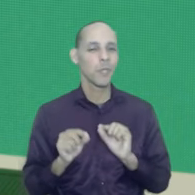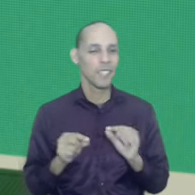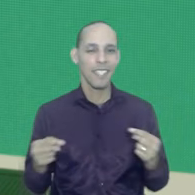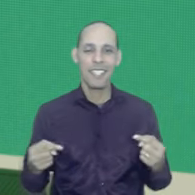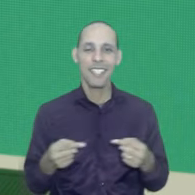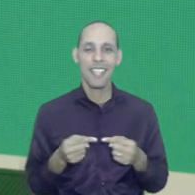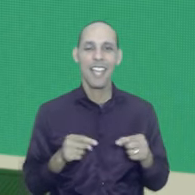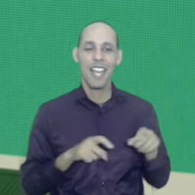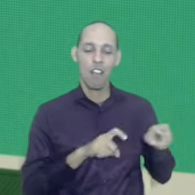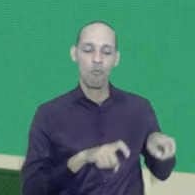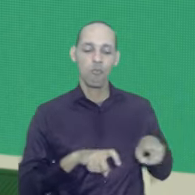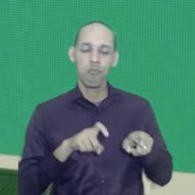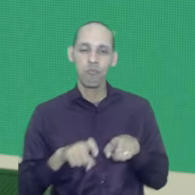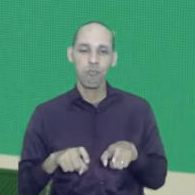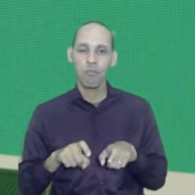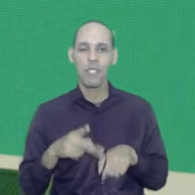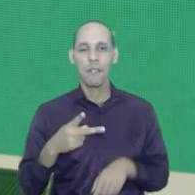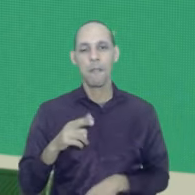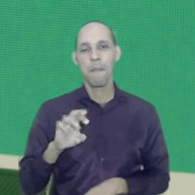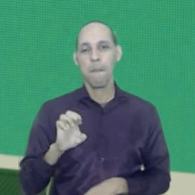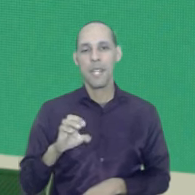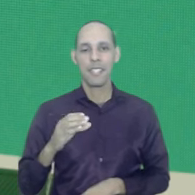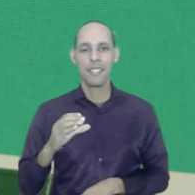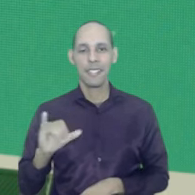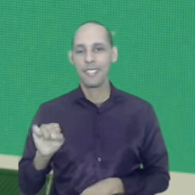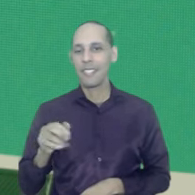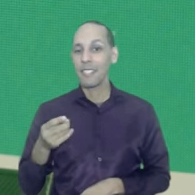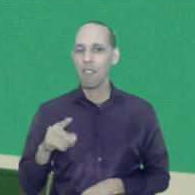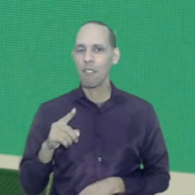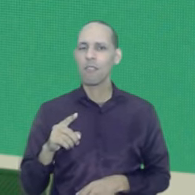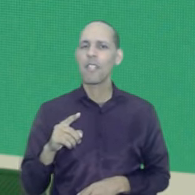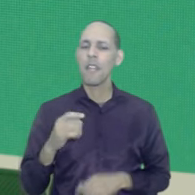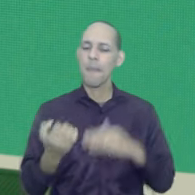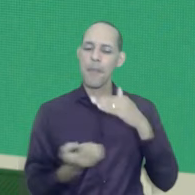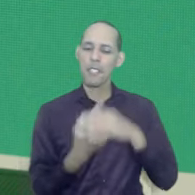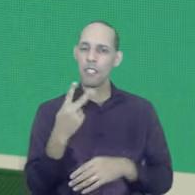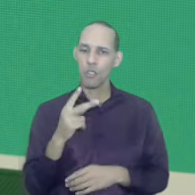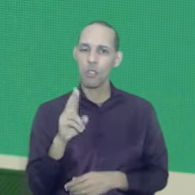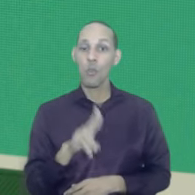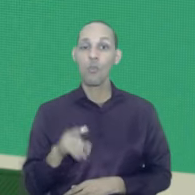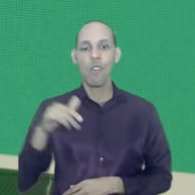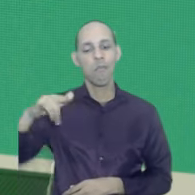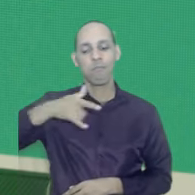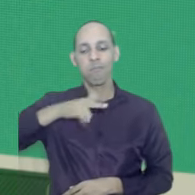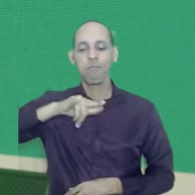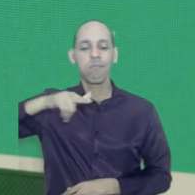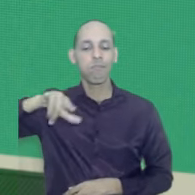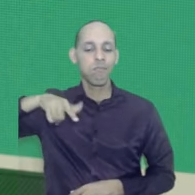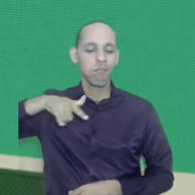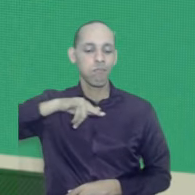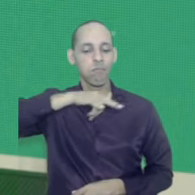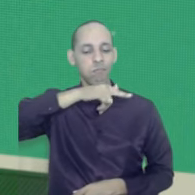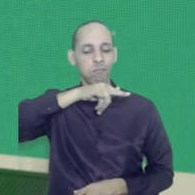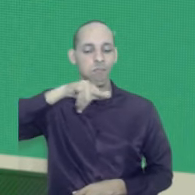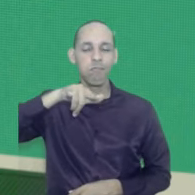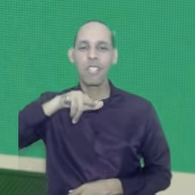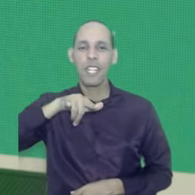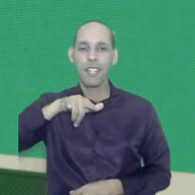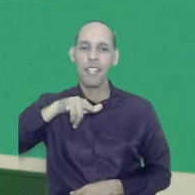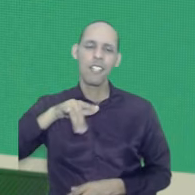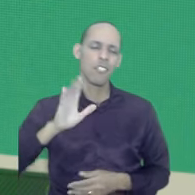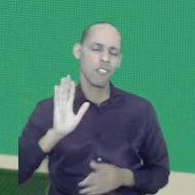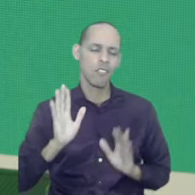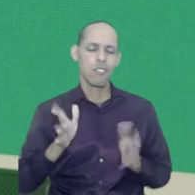agricultura de precisão o uso né empresa muito conectada ao uso de drones né Eh que é uma realidade